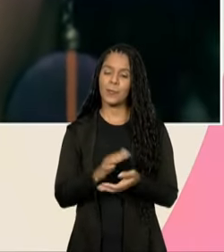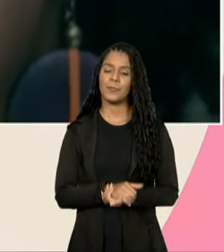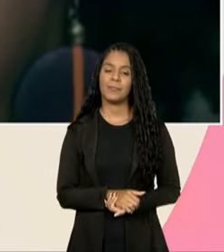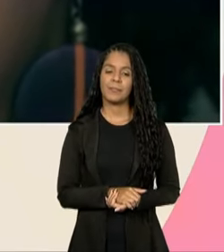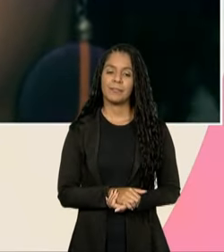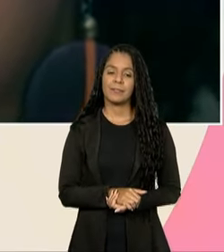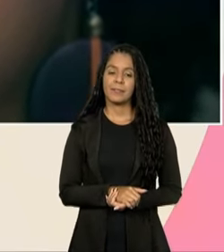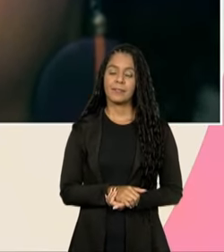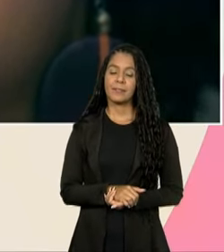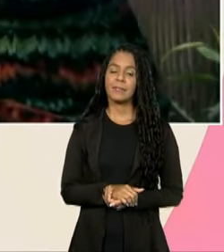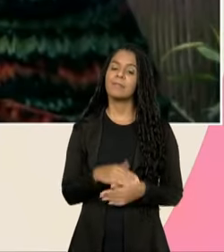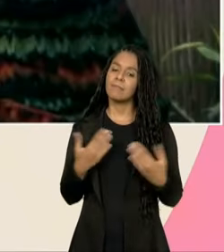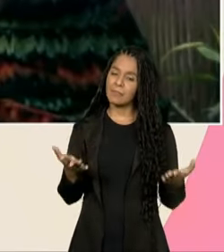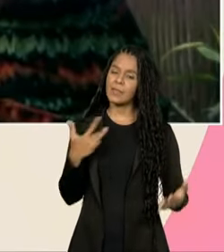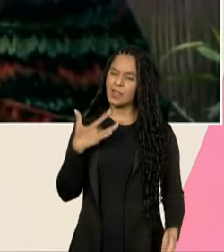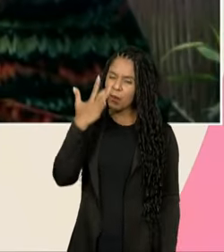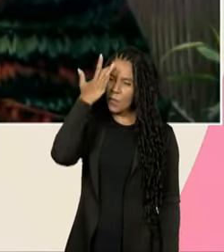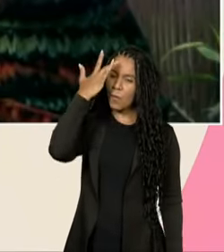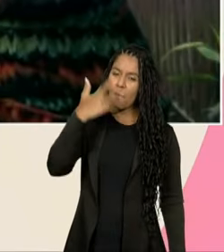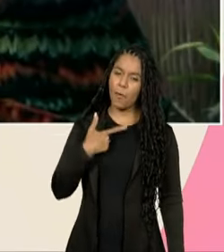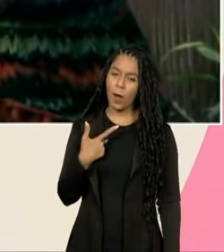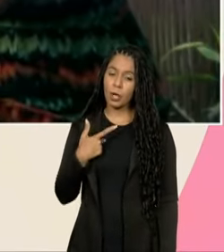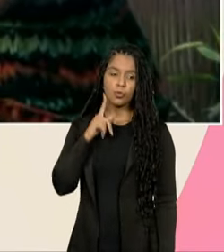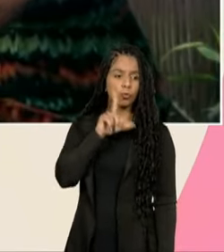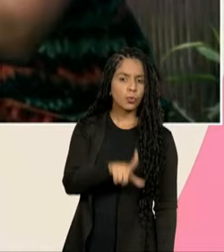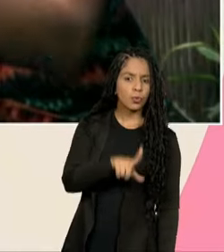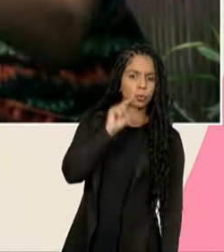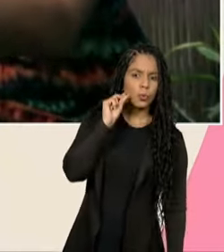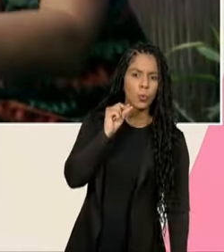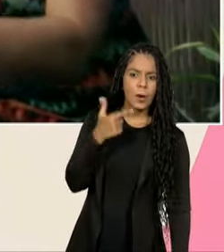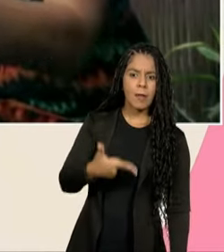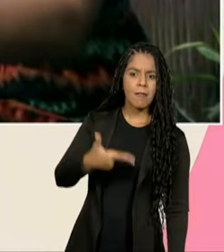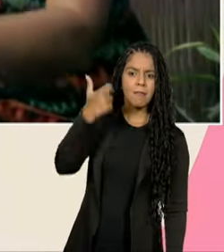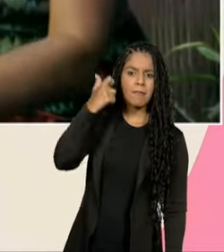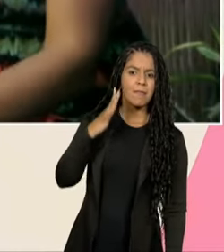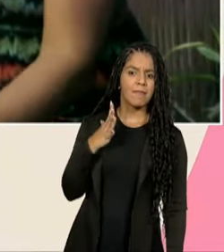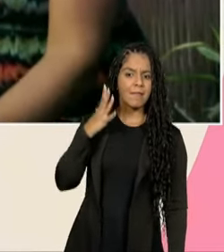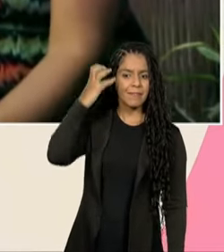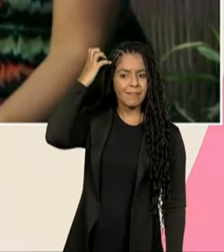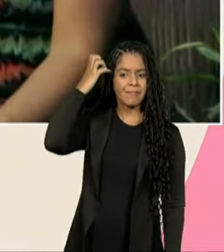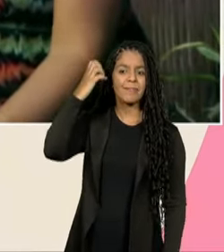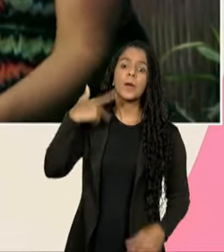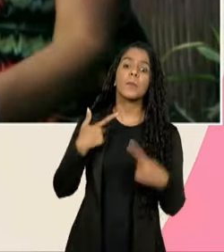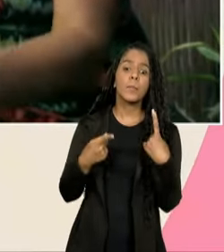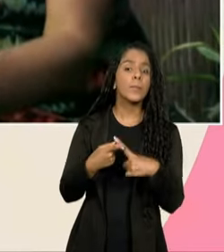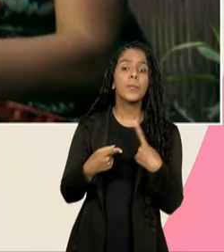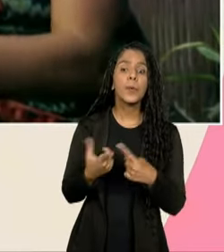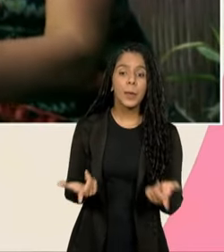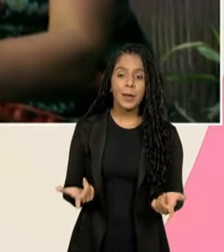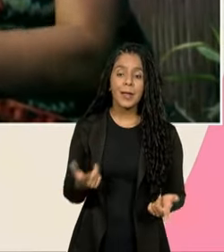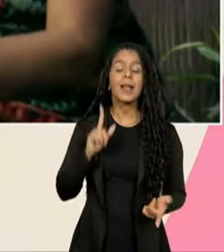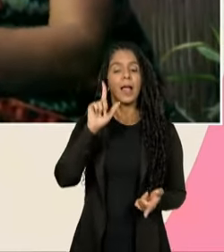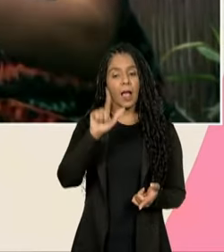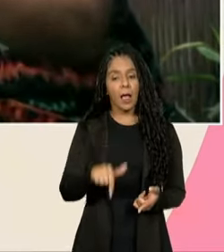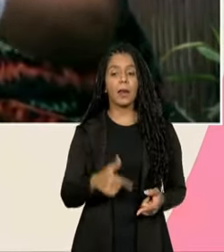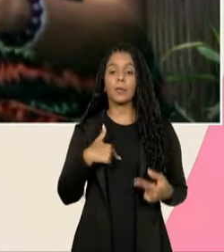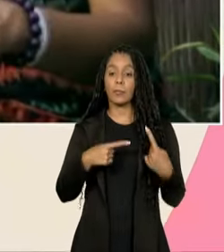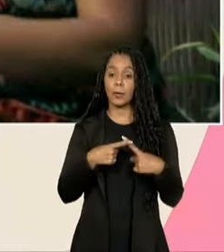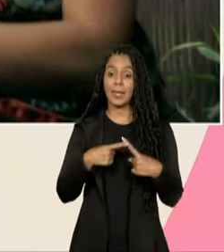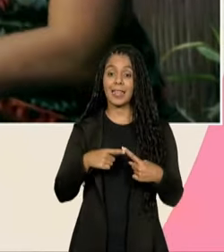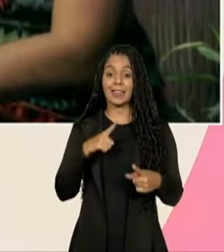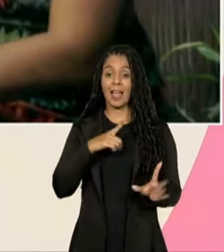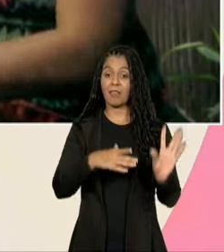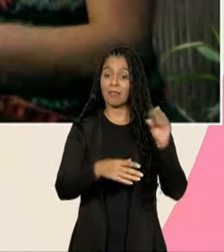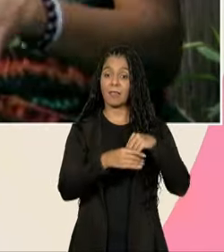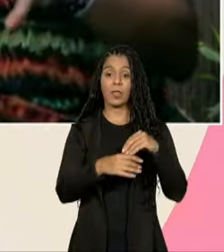pré-eleitoral. E aí eu acho que a decisão por Marielle, ela é, como o Freixo falou, uma decisão que é atravessada por ódio,